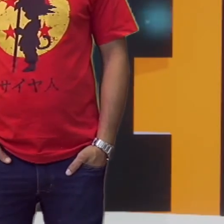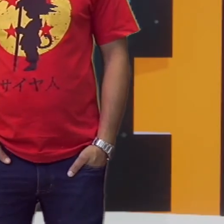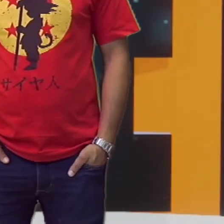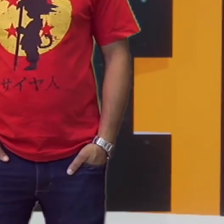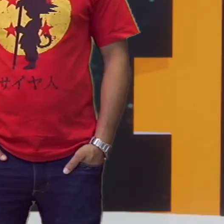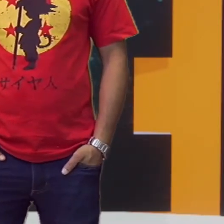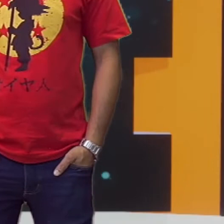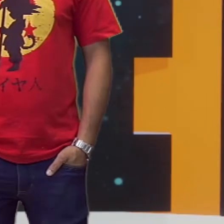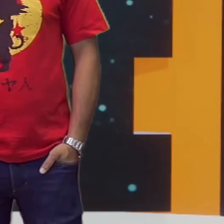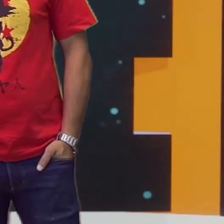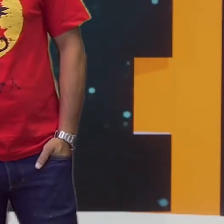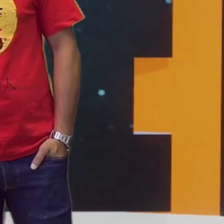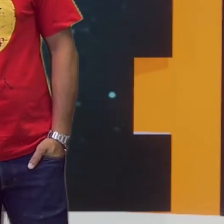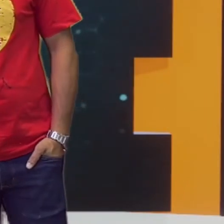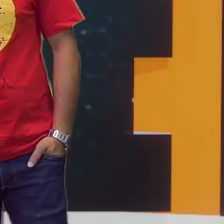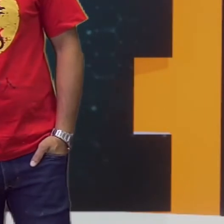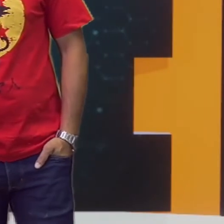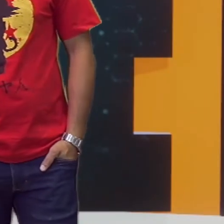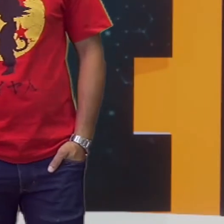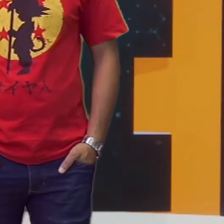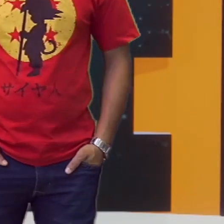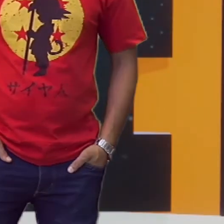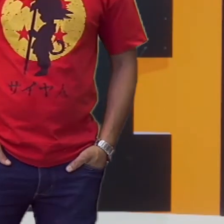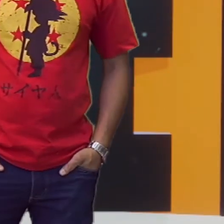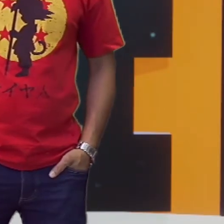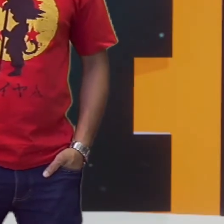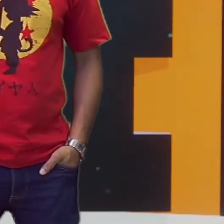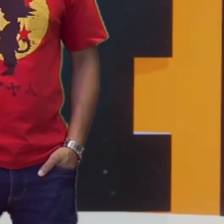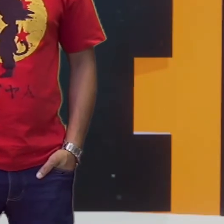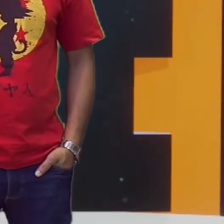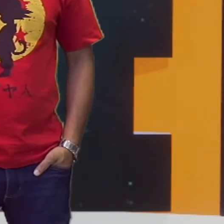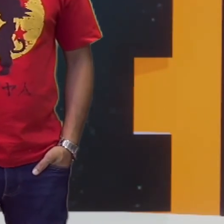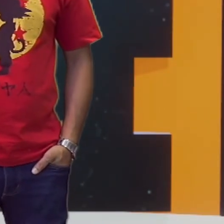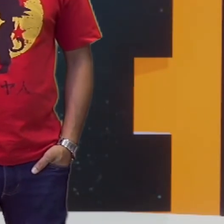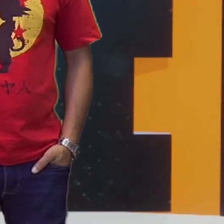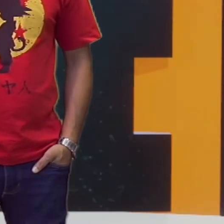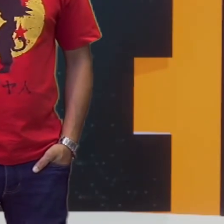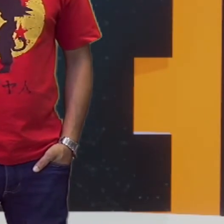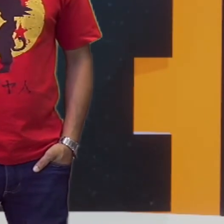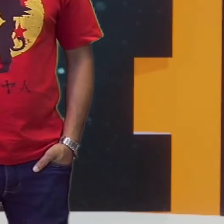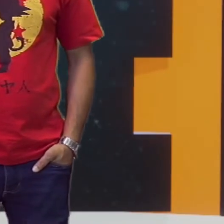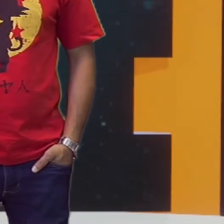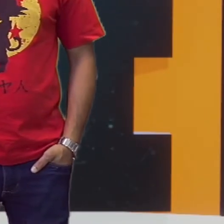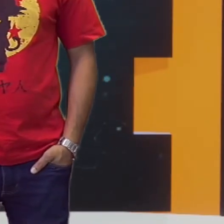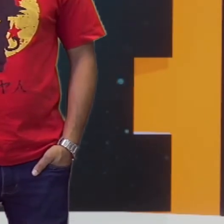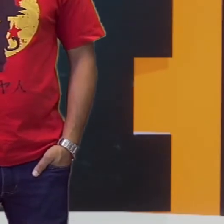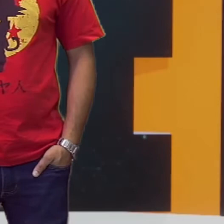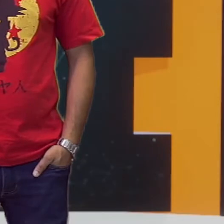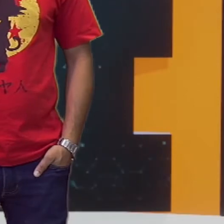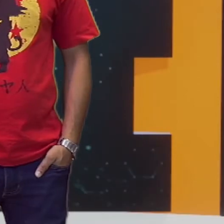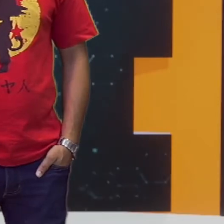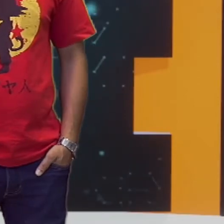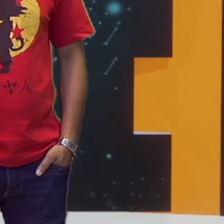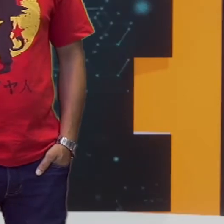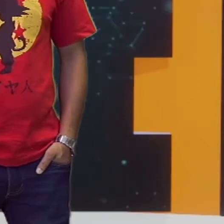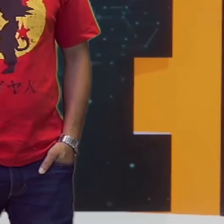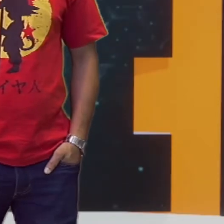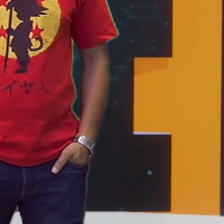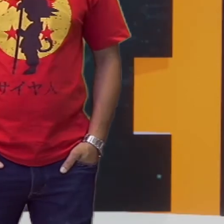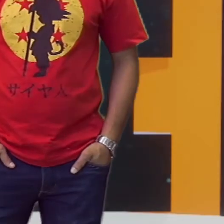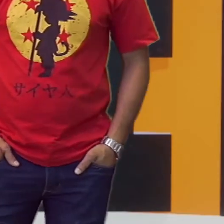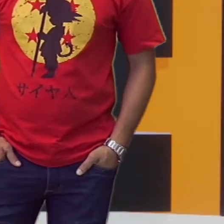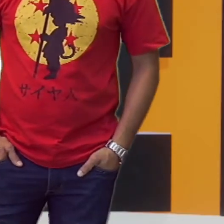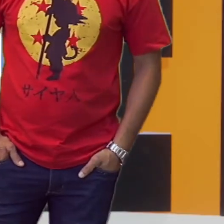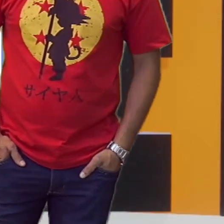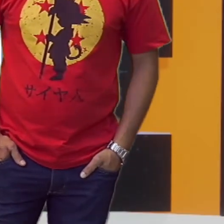é outro. Perfeito. Tá bom? E aí temos mais uma imagem aqui, olha lá. Se um plano secciona o cone quando está inclinado